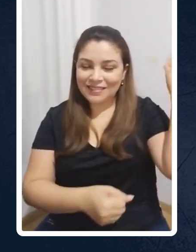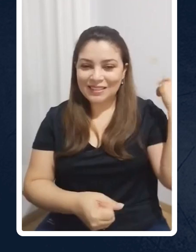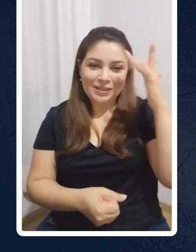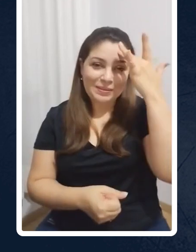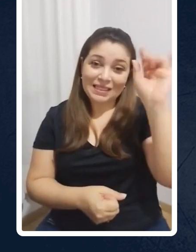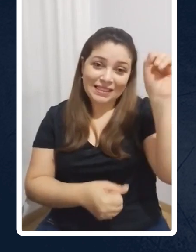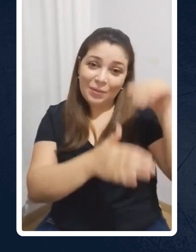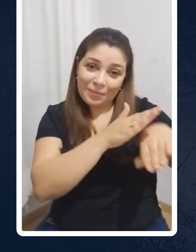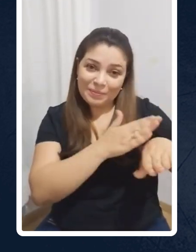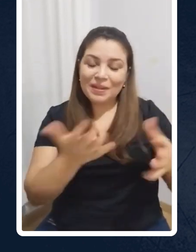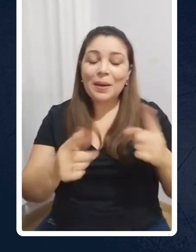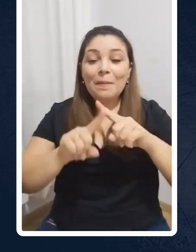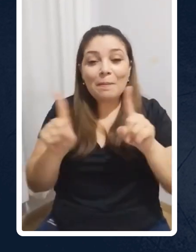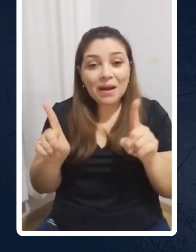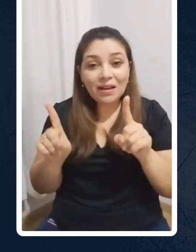para nós.